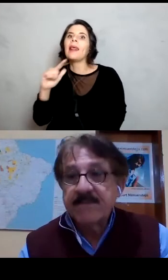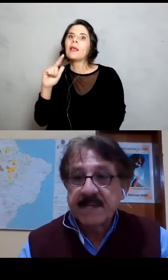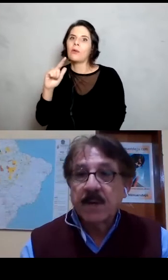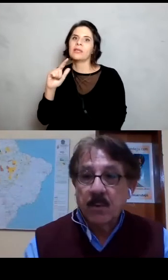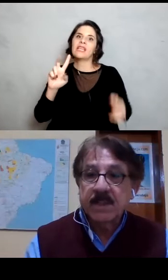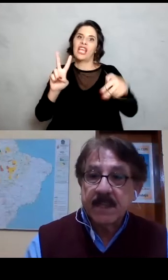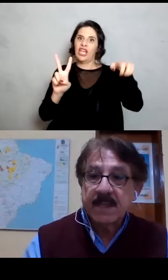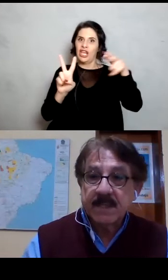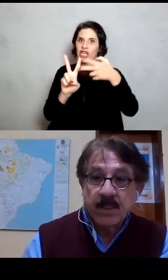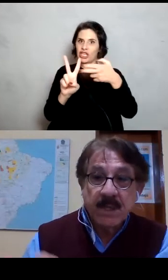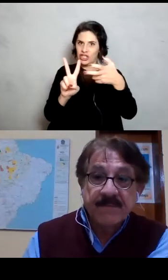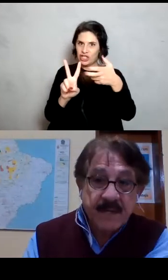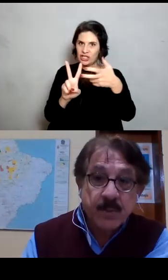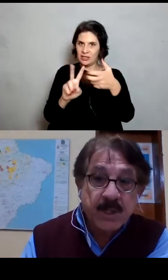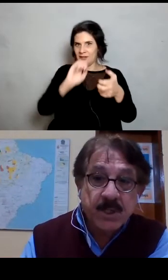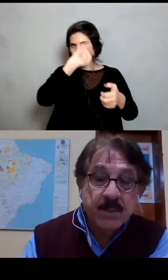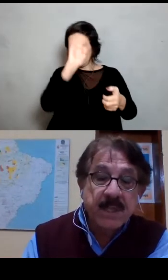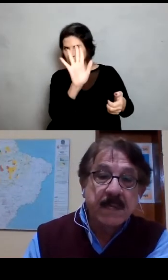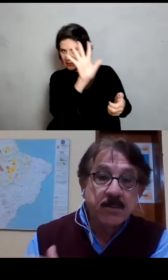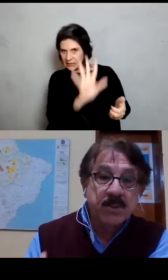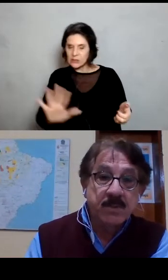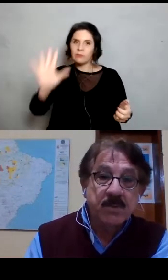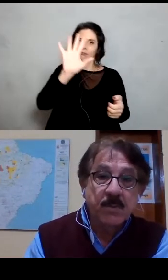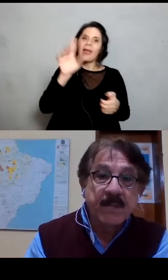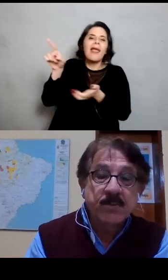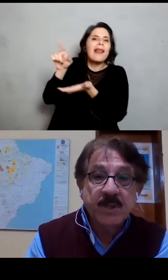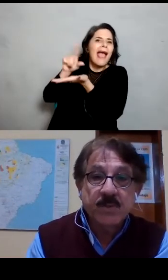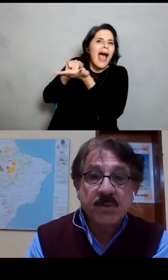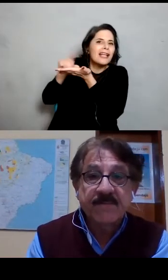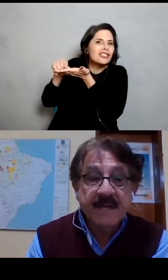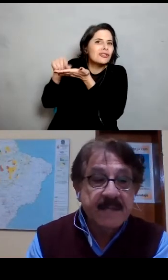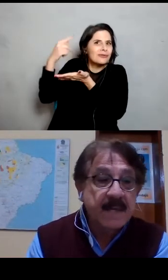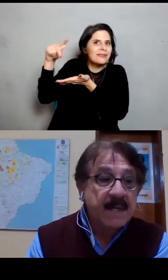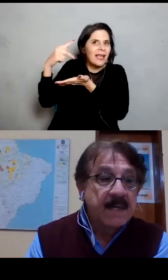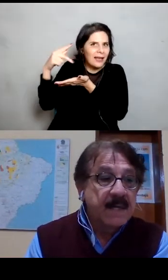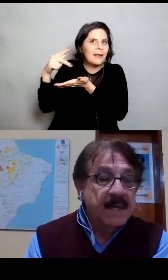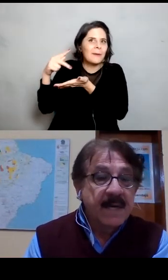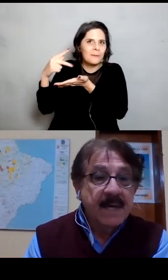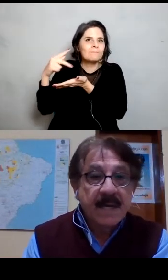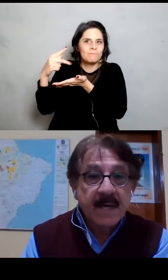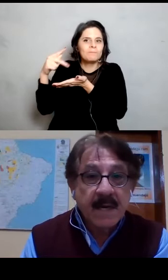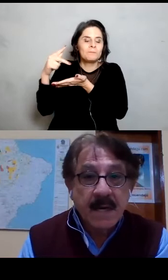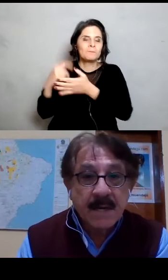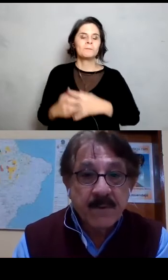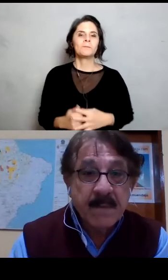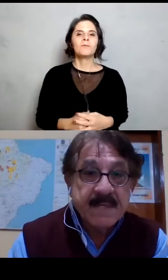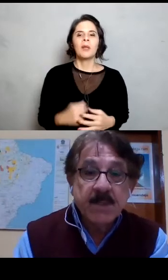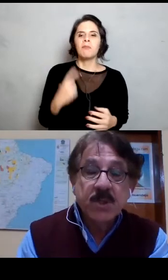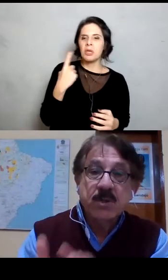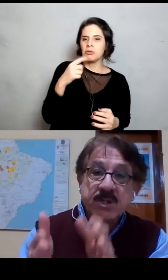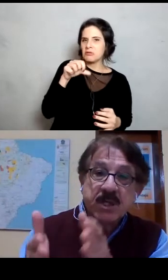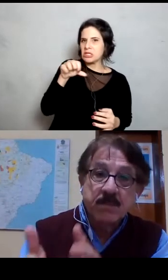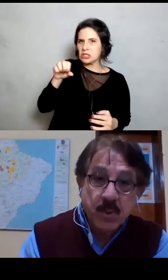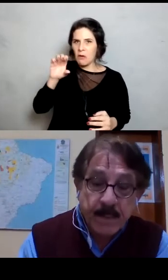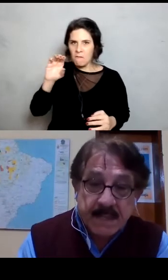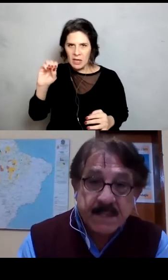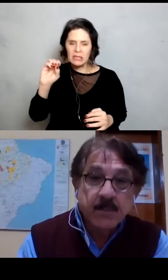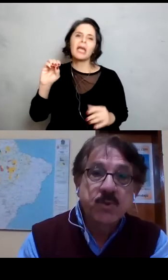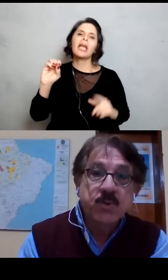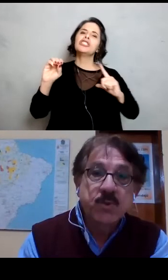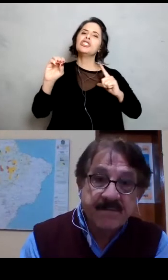quando ele fez a conta, quer dizer, quando ele fez o artigo dele, começo dos anos 90, a informação é de que nós tínhamos